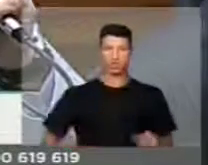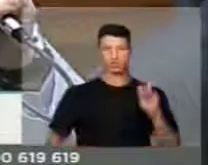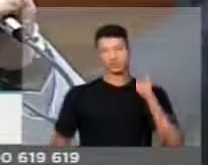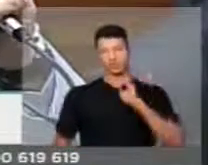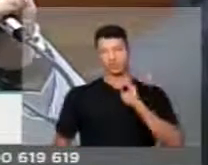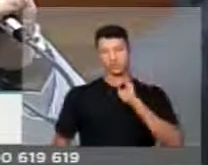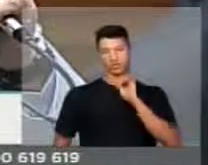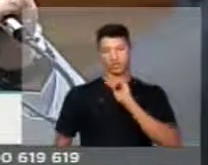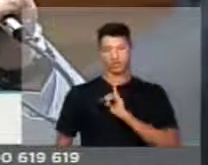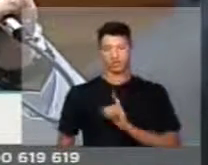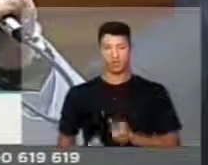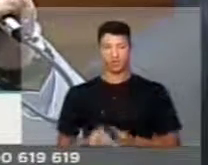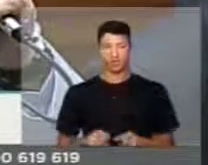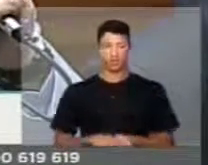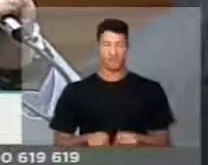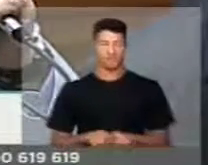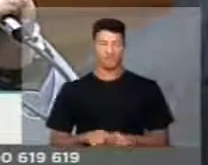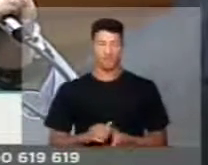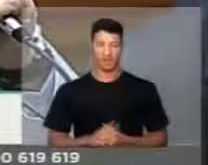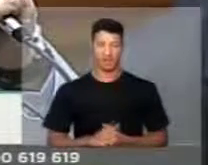Minas e